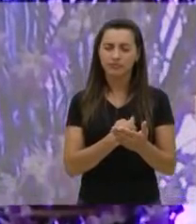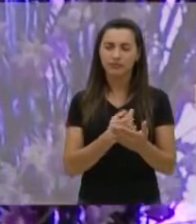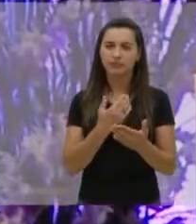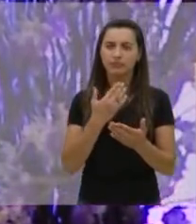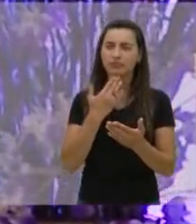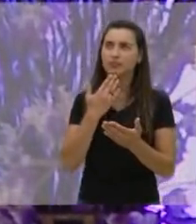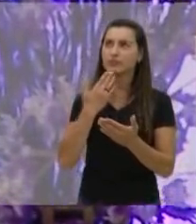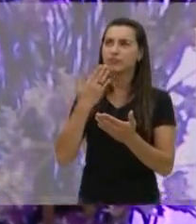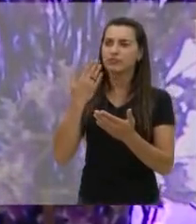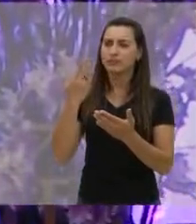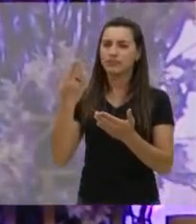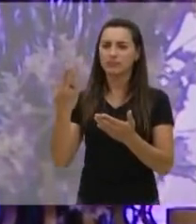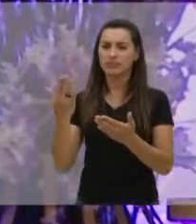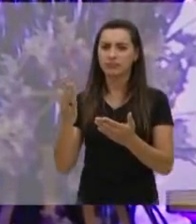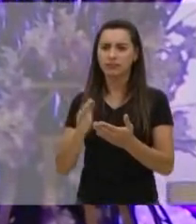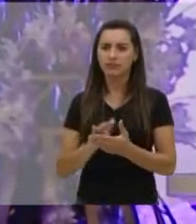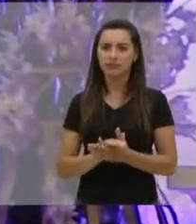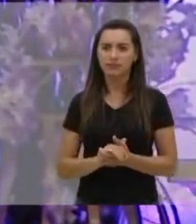ostende.